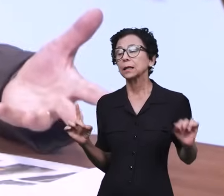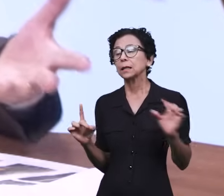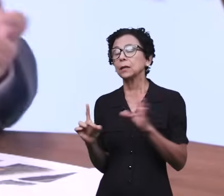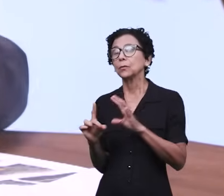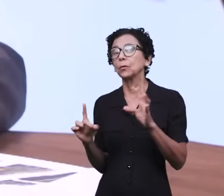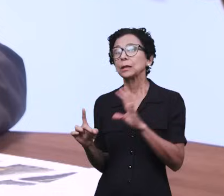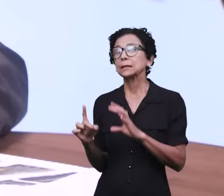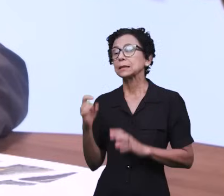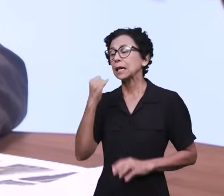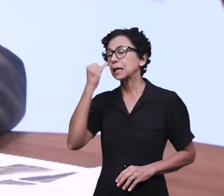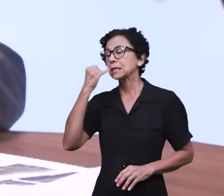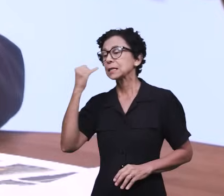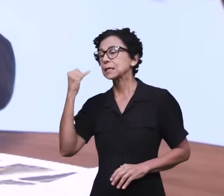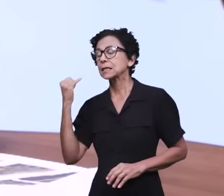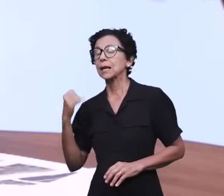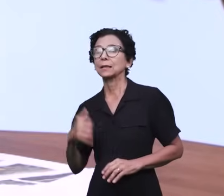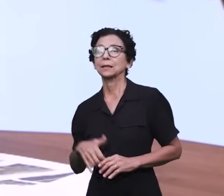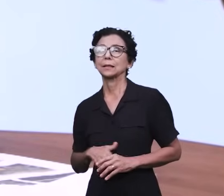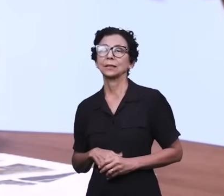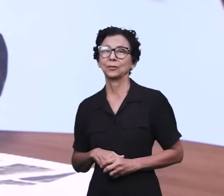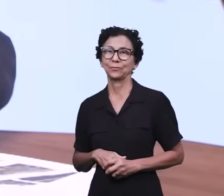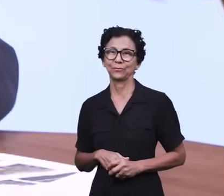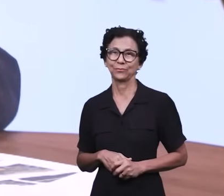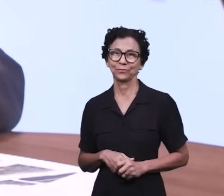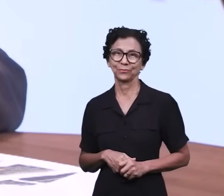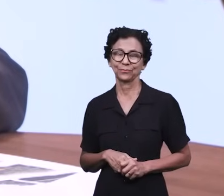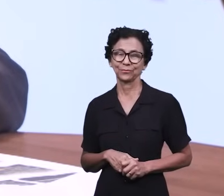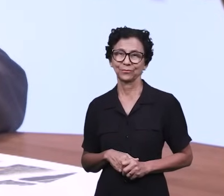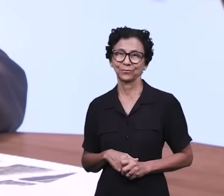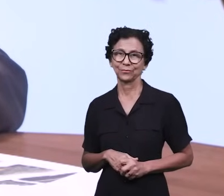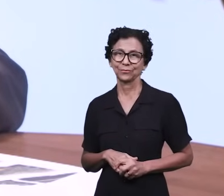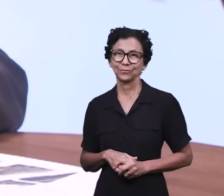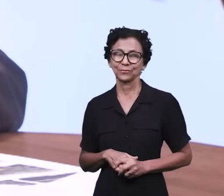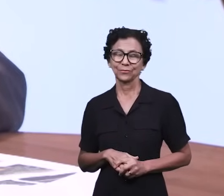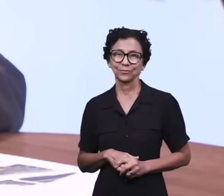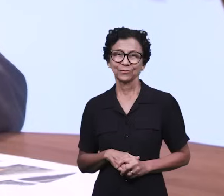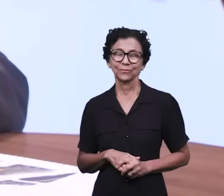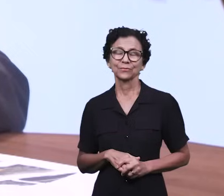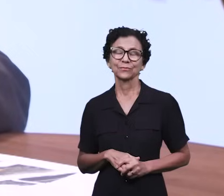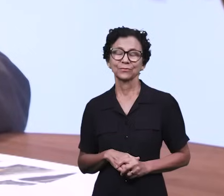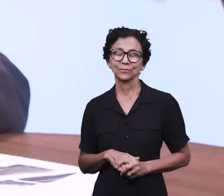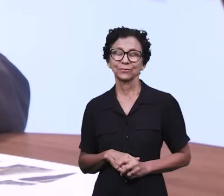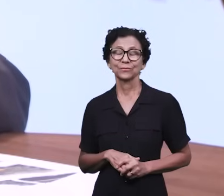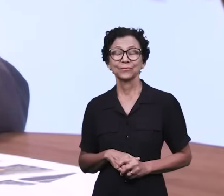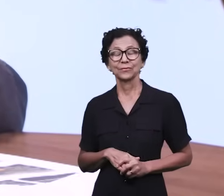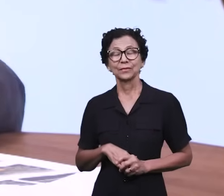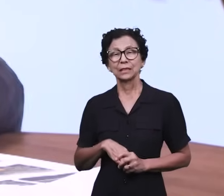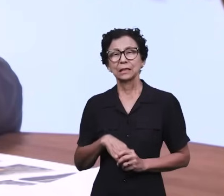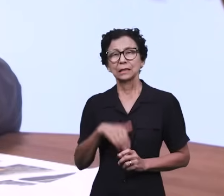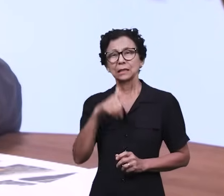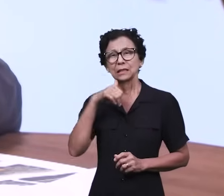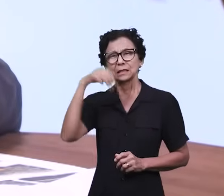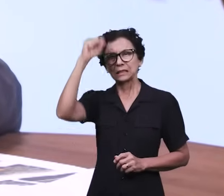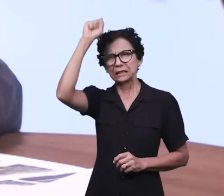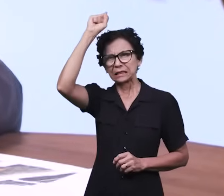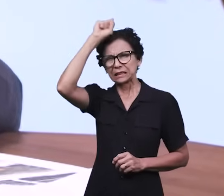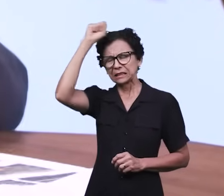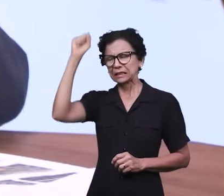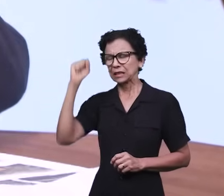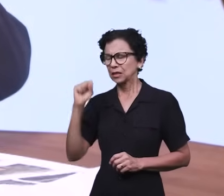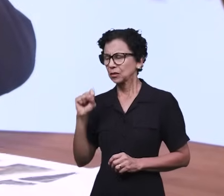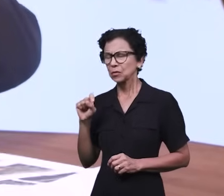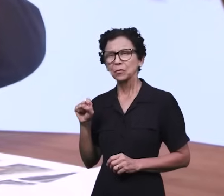do povo de Deus na vida de Isaque, e Sara ficou preocupada de ele ser